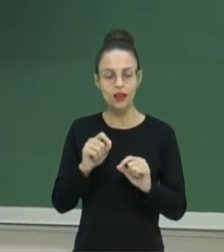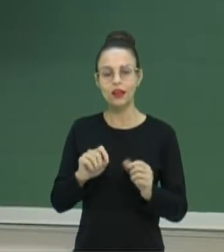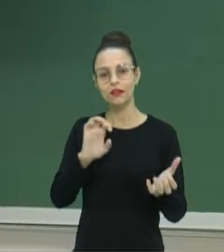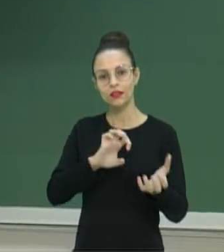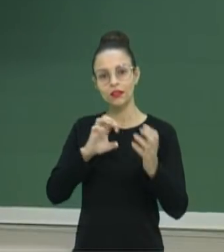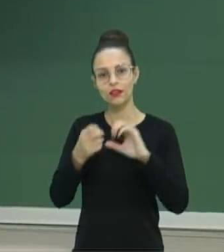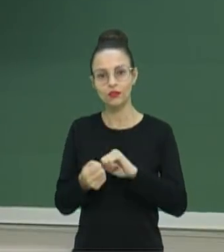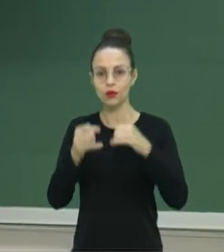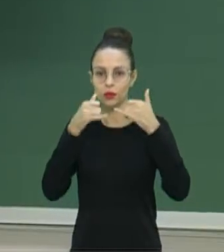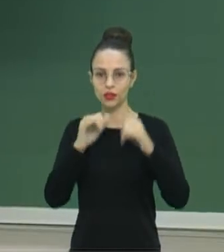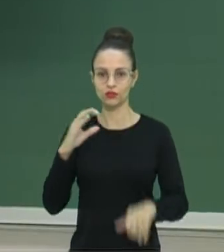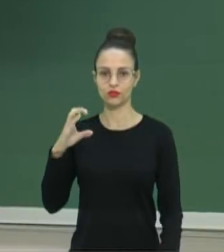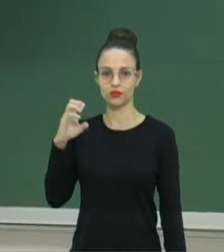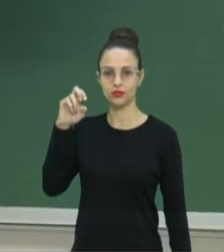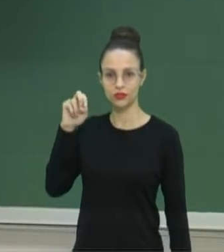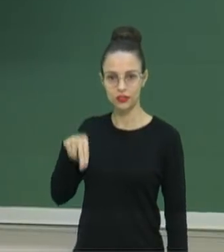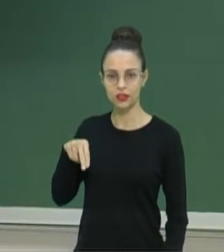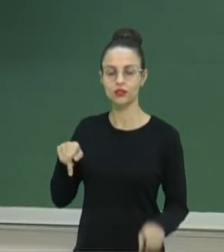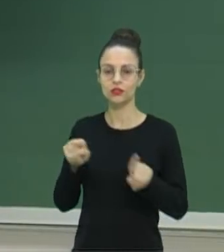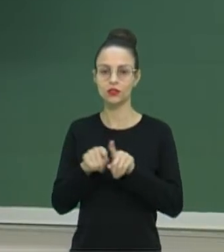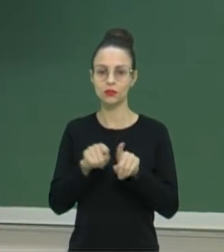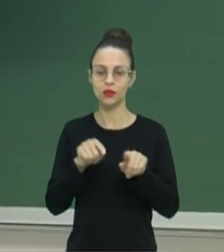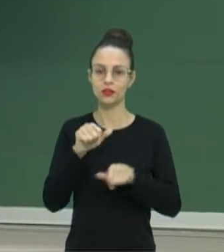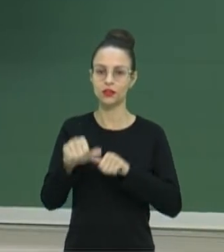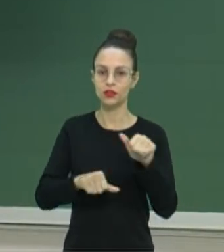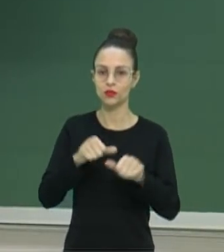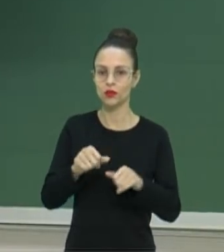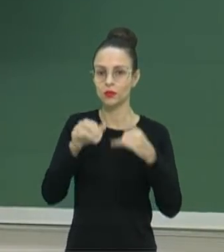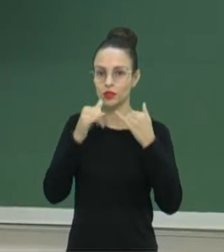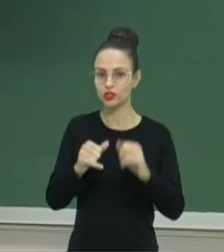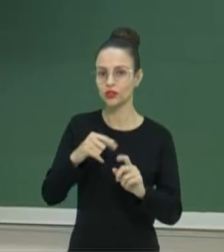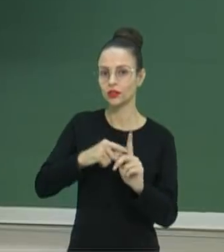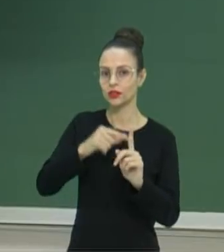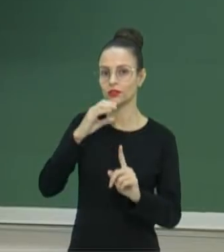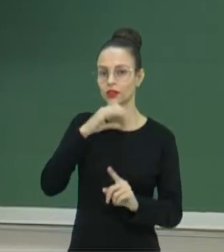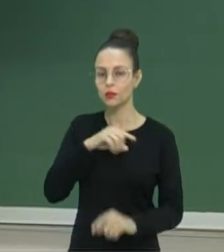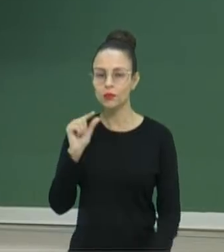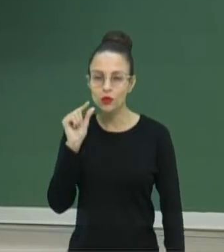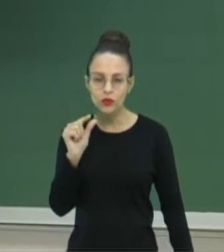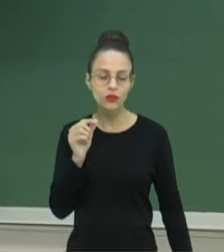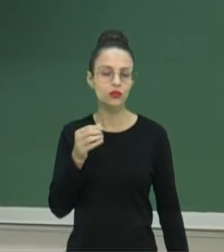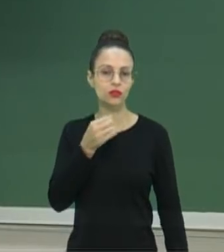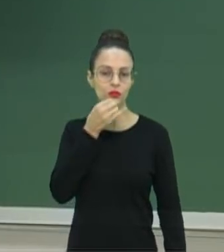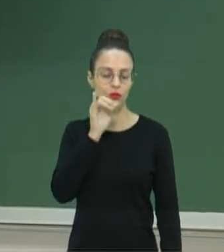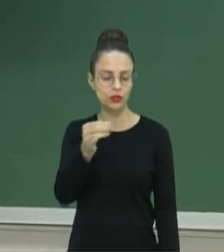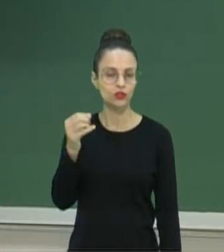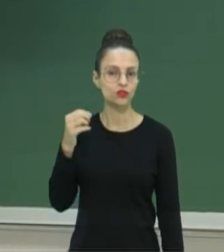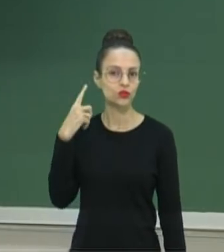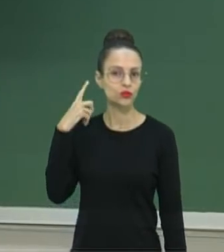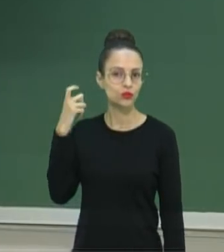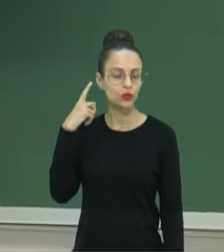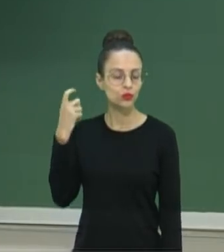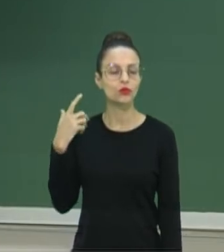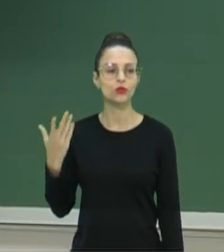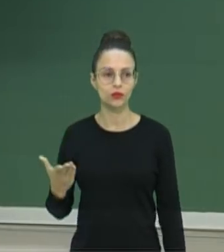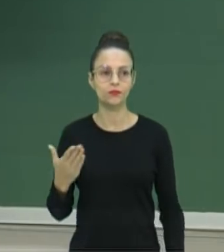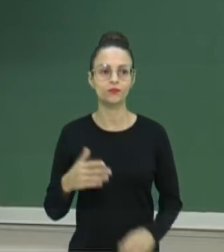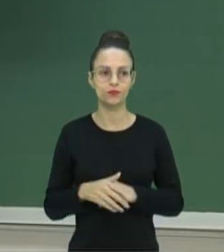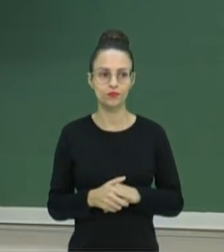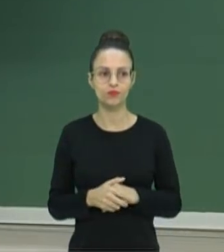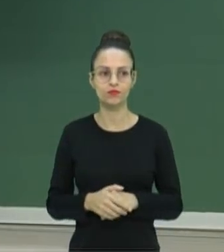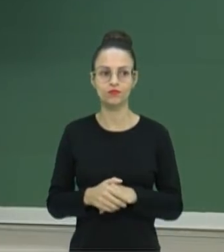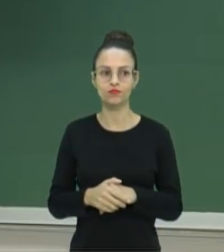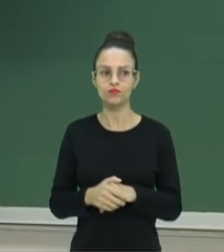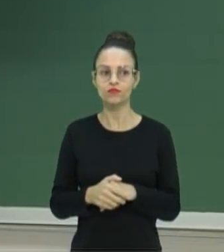cinética e outra parte de energia térmica e um pouquinho de energia sonora, né? Não com seus gritos, né? Mas sim